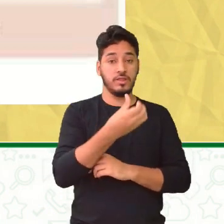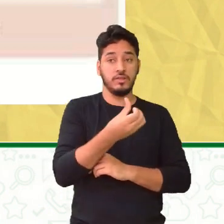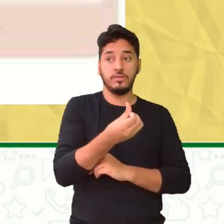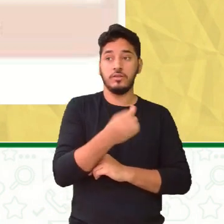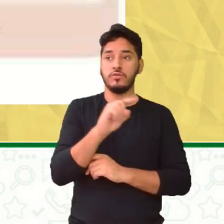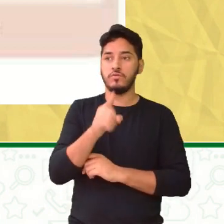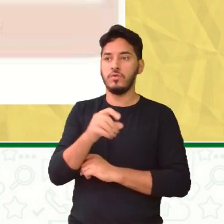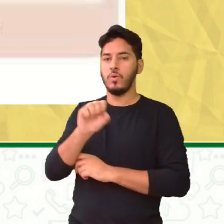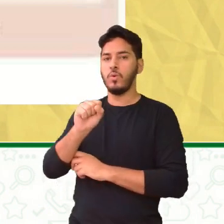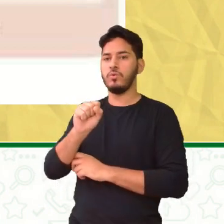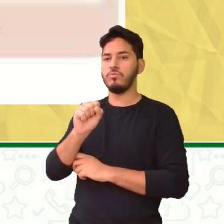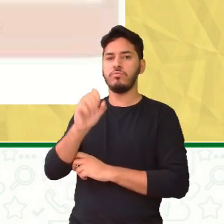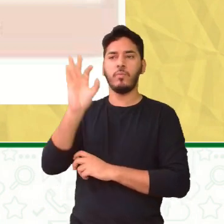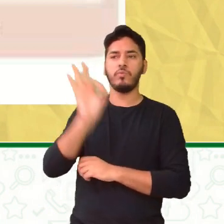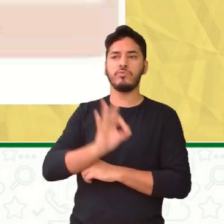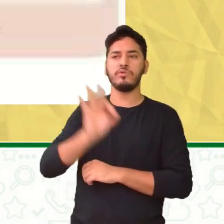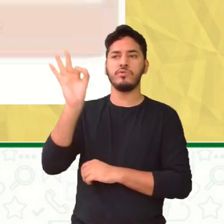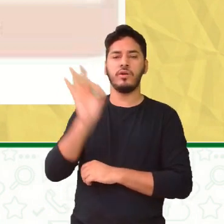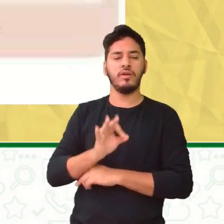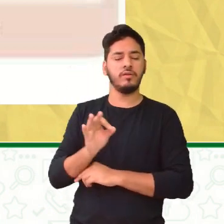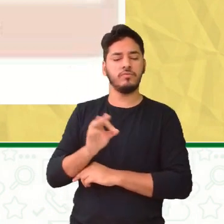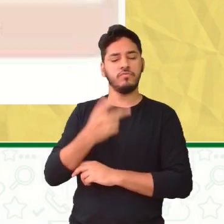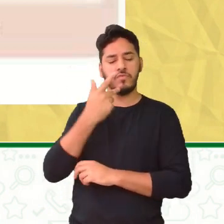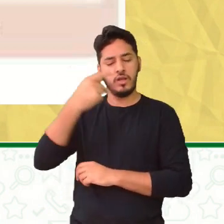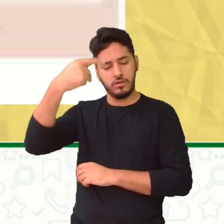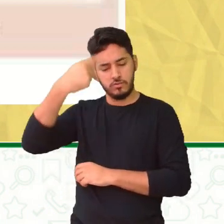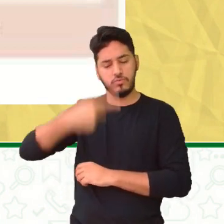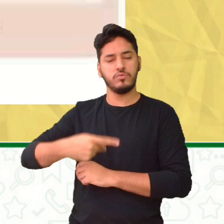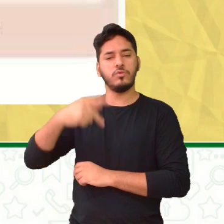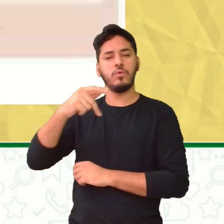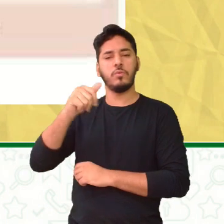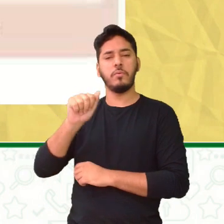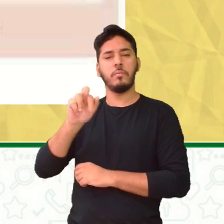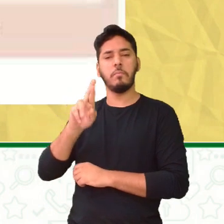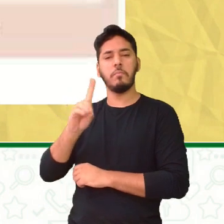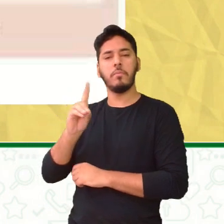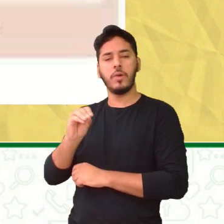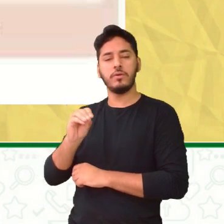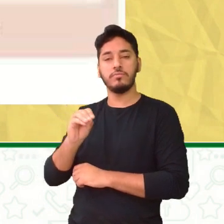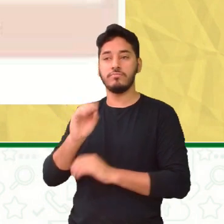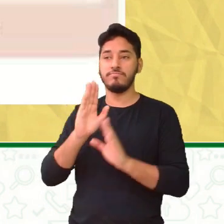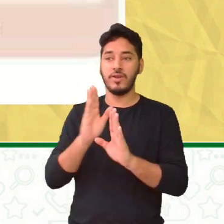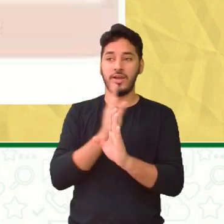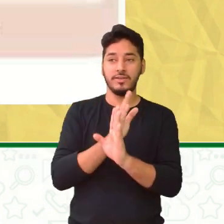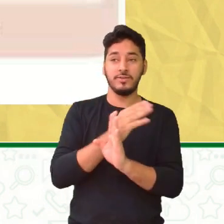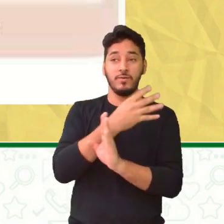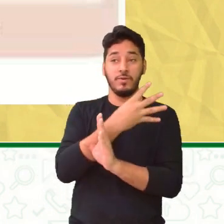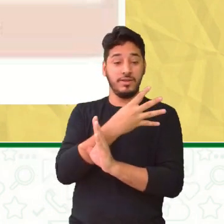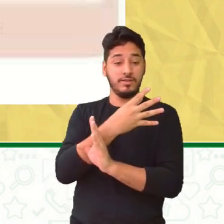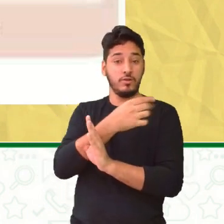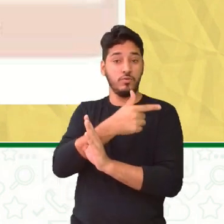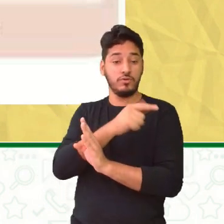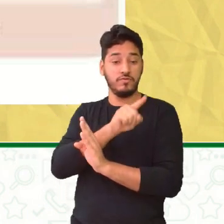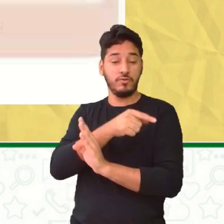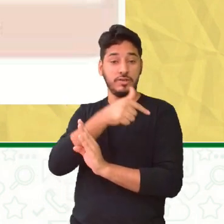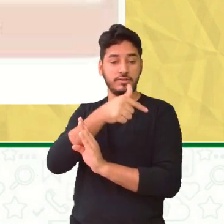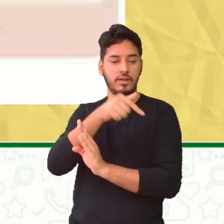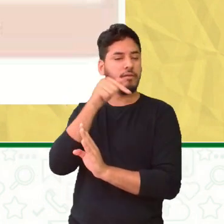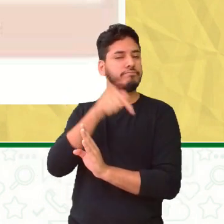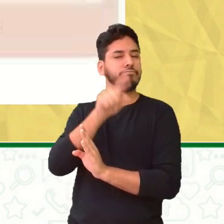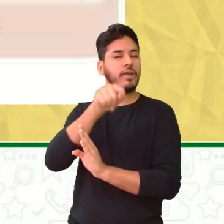46,8% da população se identifica, se declara como parda, enquanto 42,7% se declara